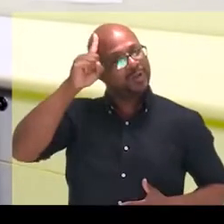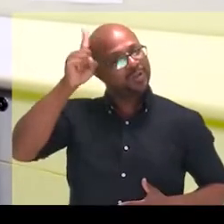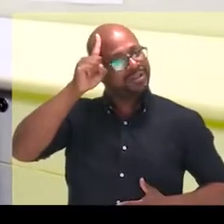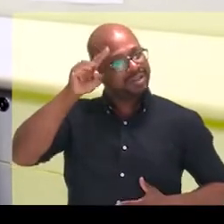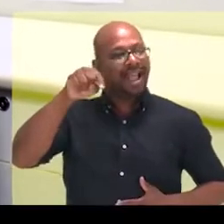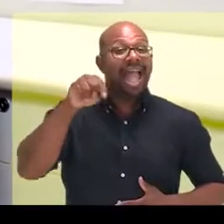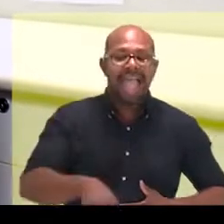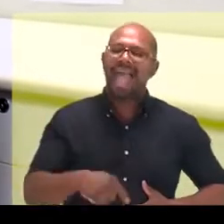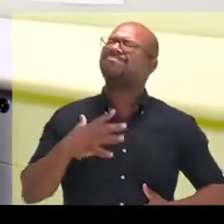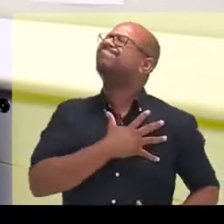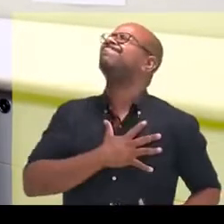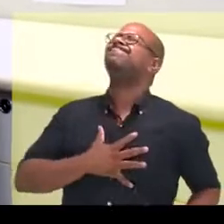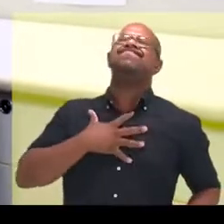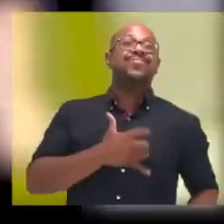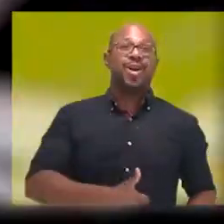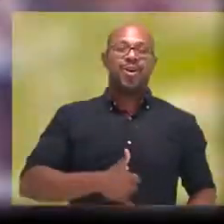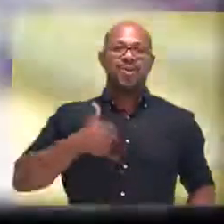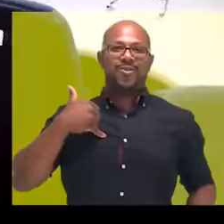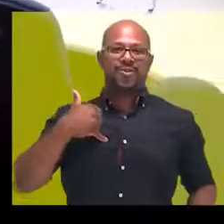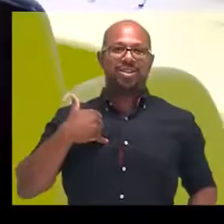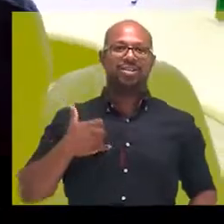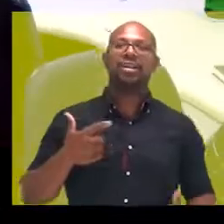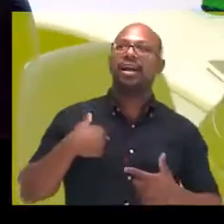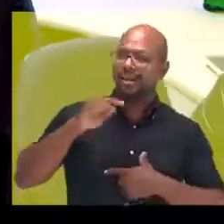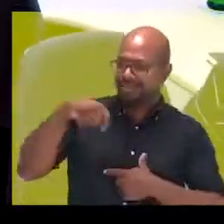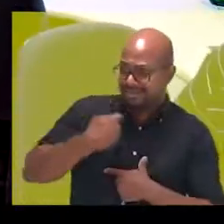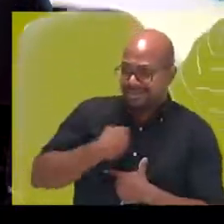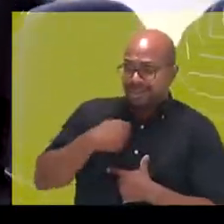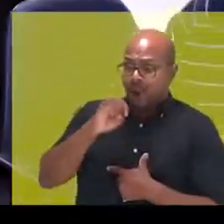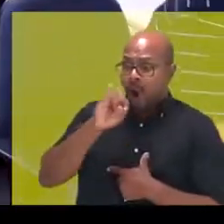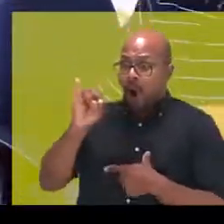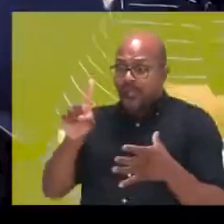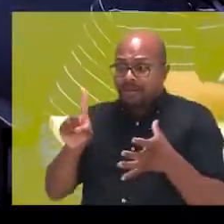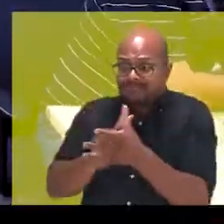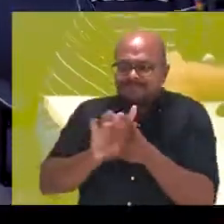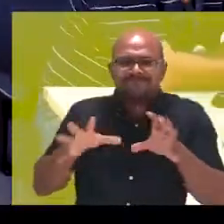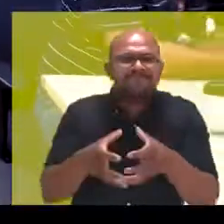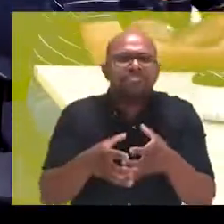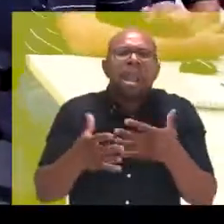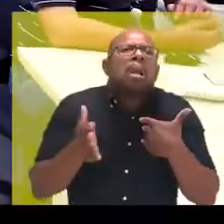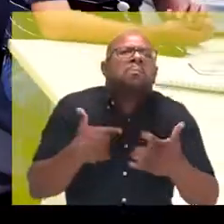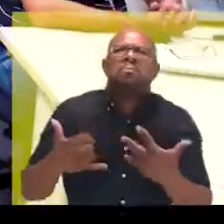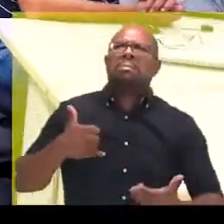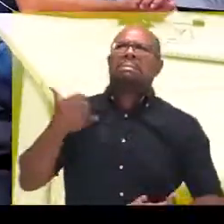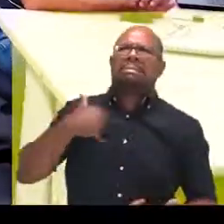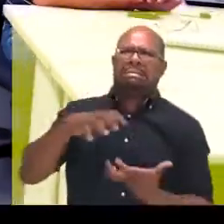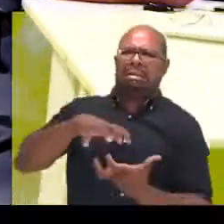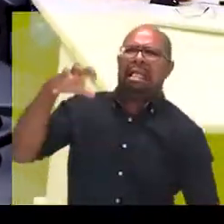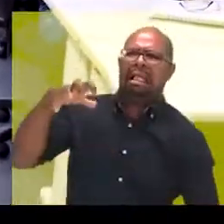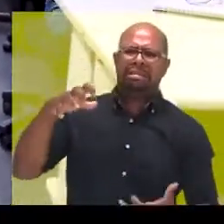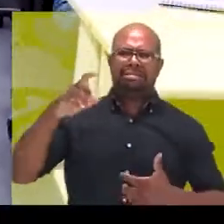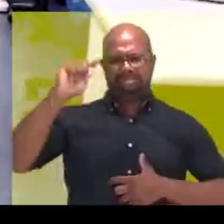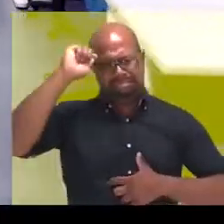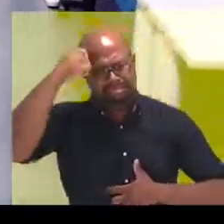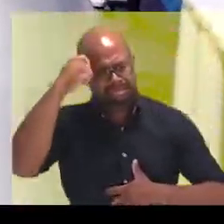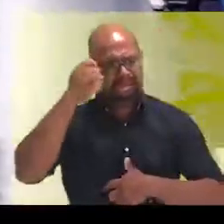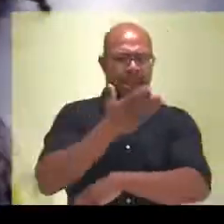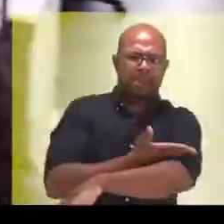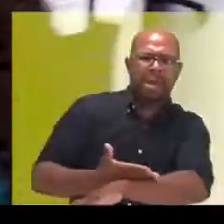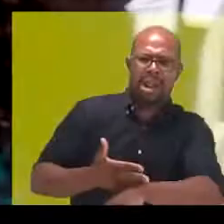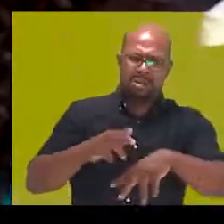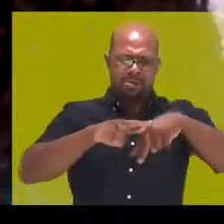dias. Esse é o meu maior orgulho. Ser Oi é fazer parte de um time que não importa idade, raça,